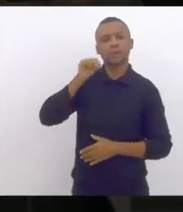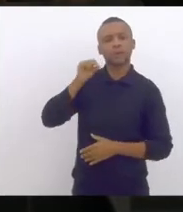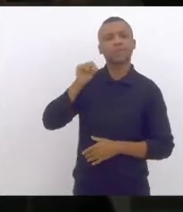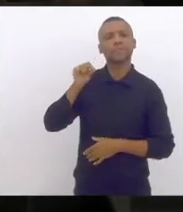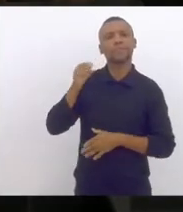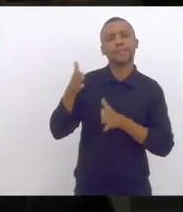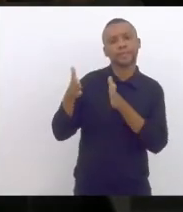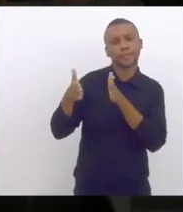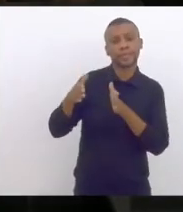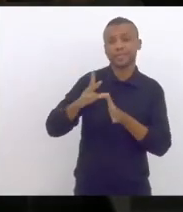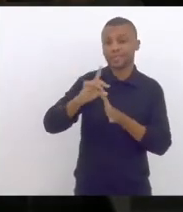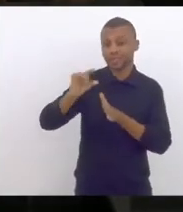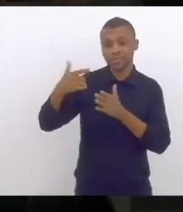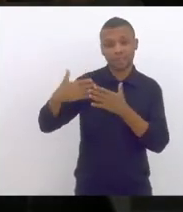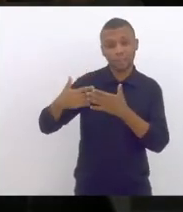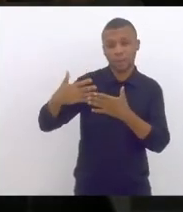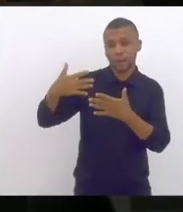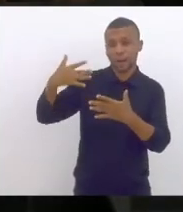que passaram,